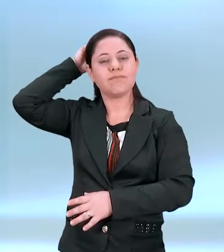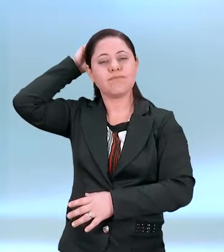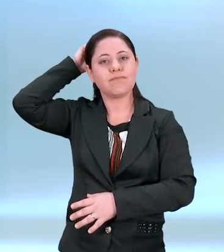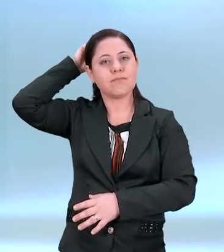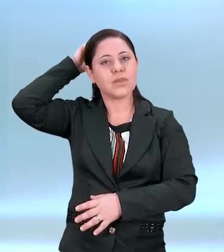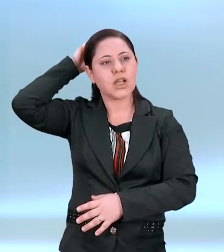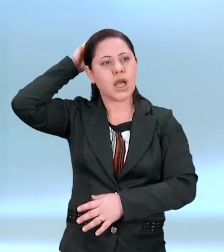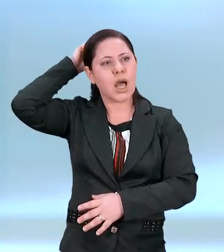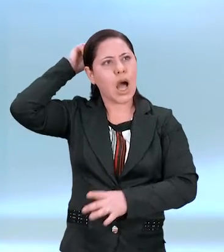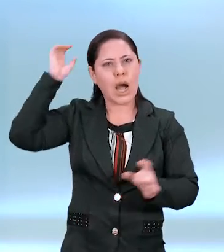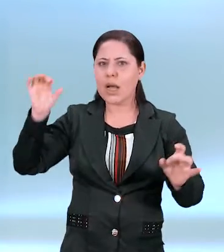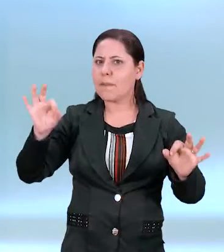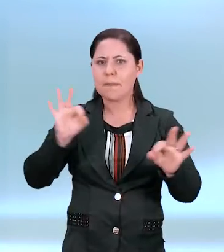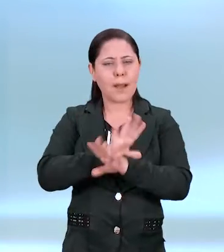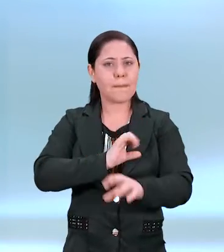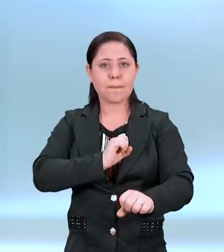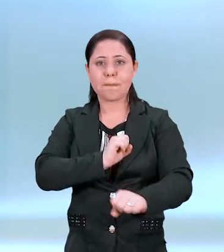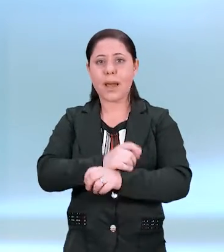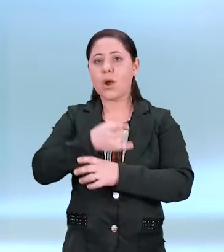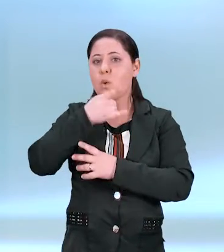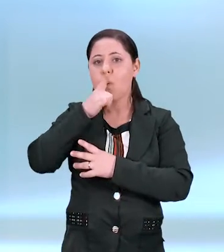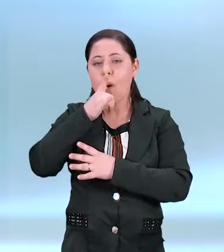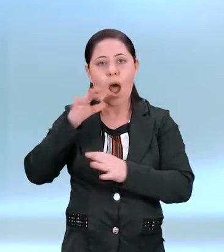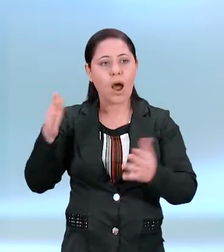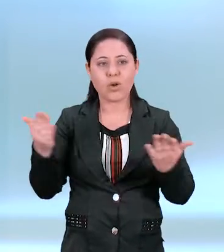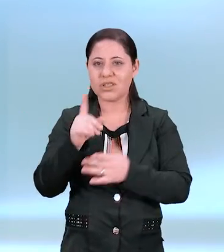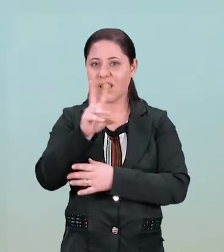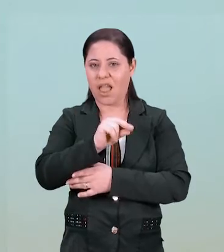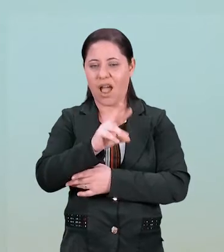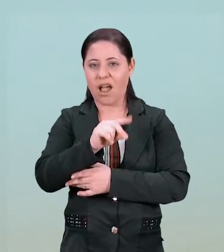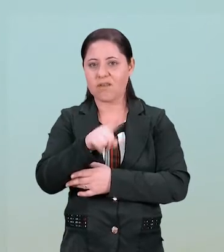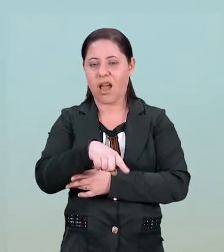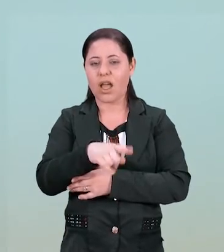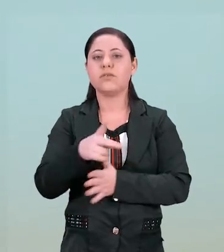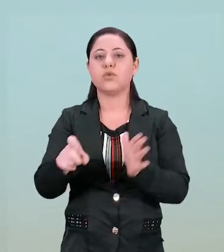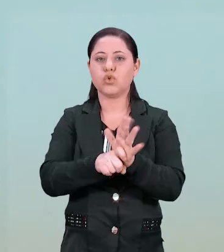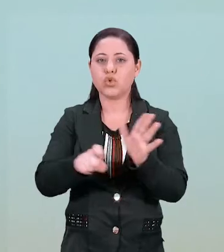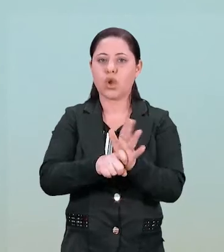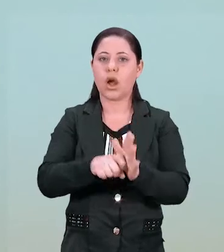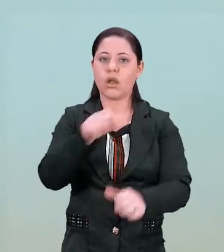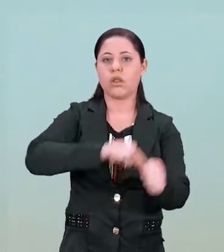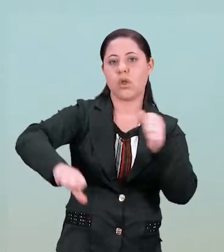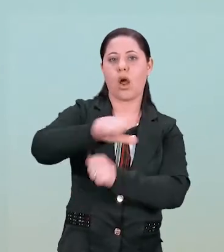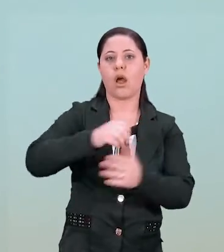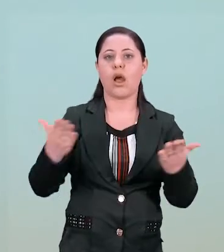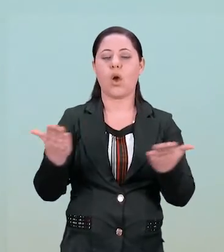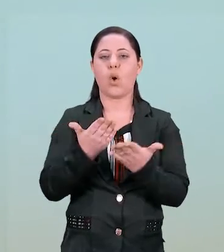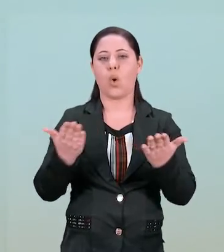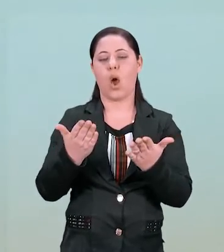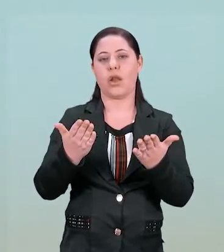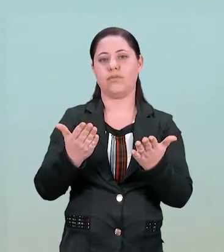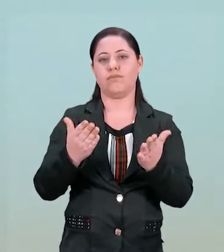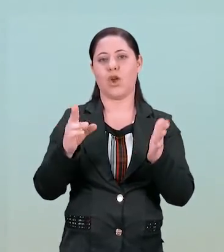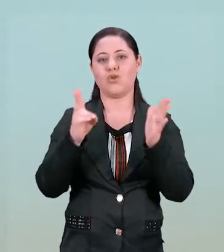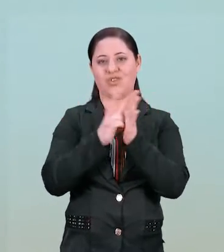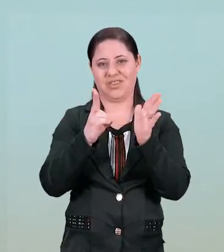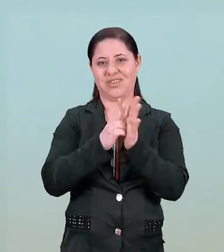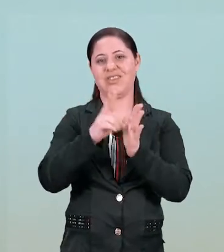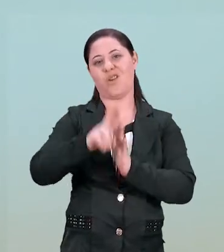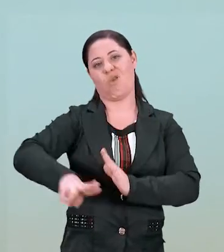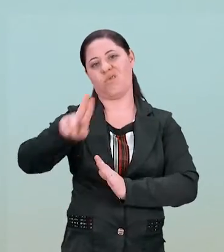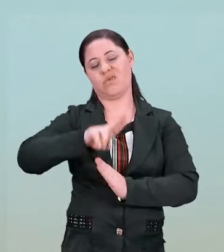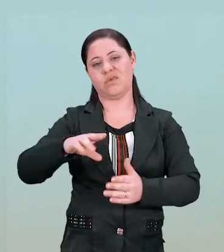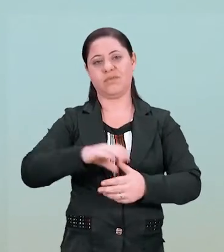álcool apenas. Não é mais a bebida, o álcool. E aí a nossa política, e começamos agora por Dourados, vamos para Carapó. Dourados, hoje nós